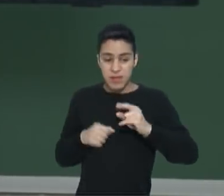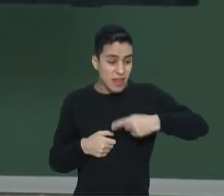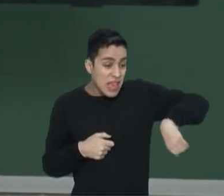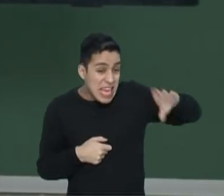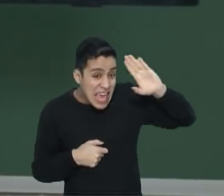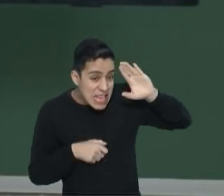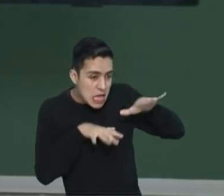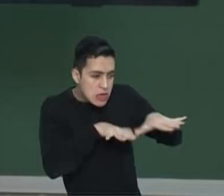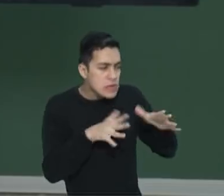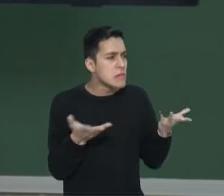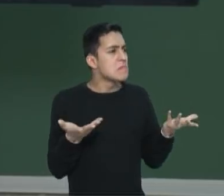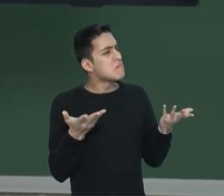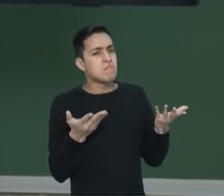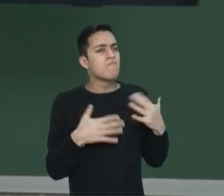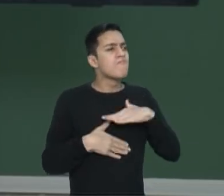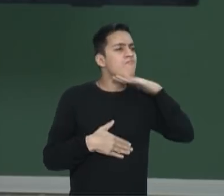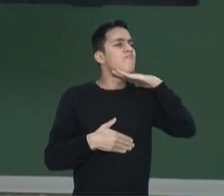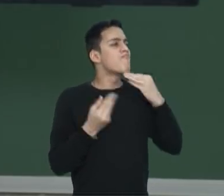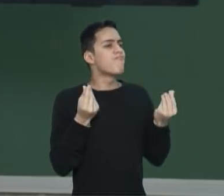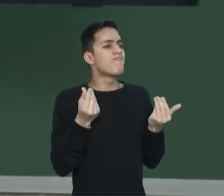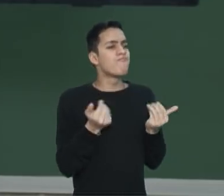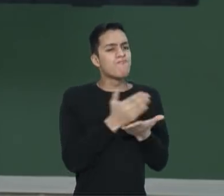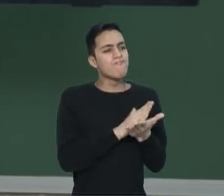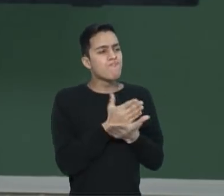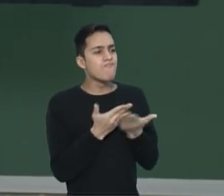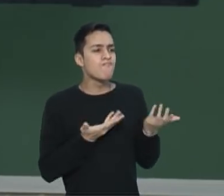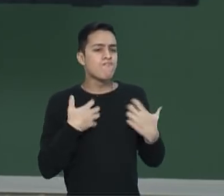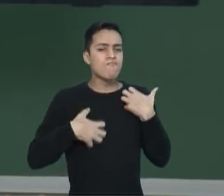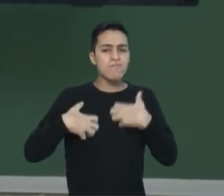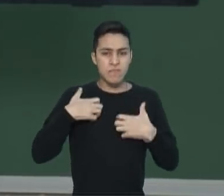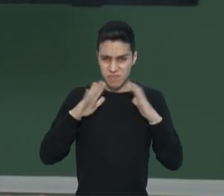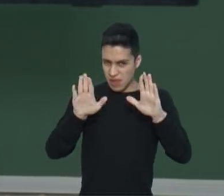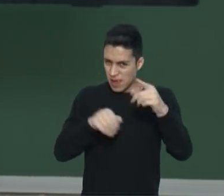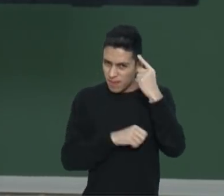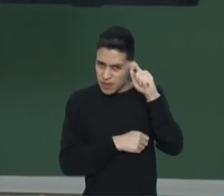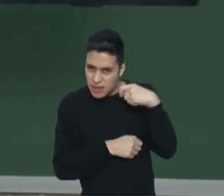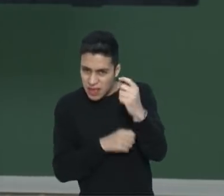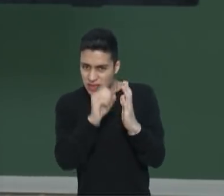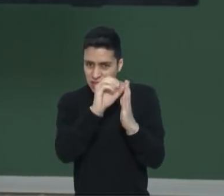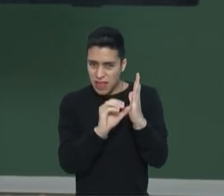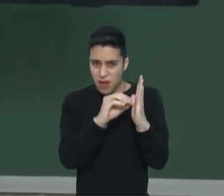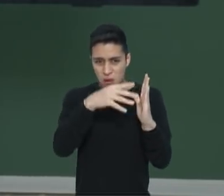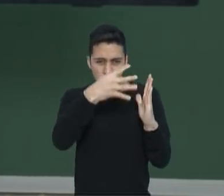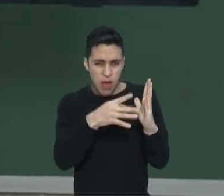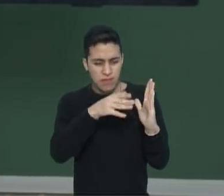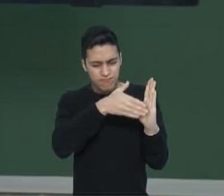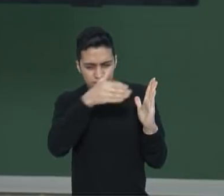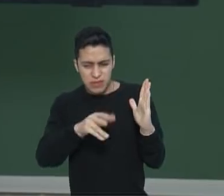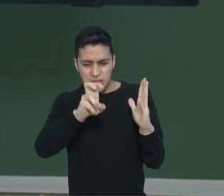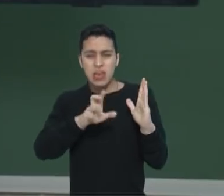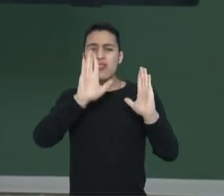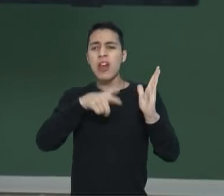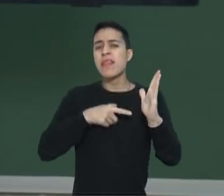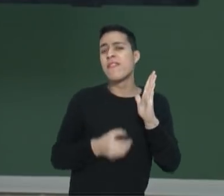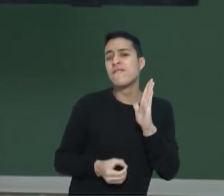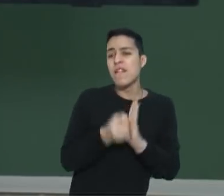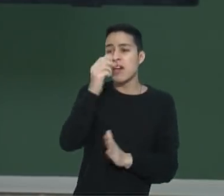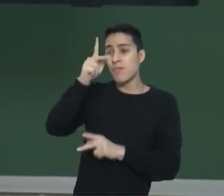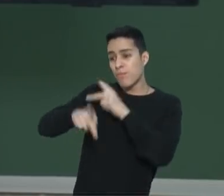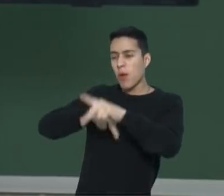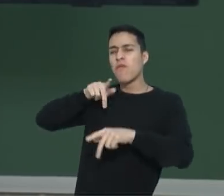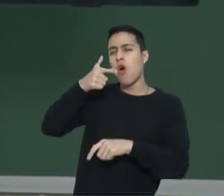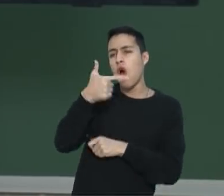exército romano se torne insatisfeito. E a gente tem que pensar que no século IV e V, a gente tem vários bárbaros